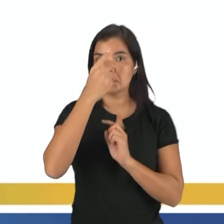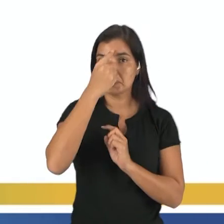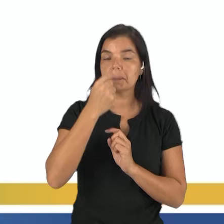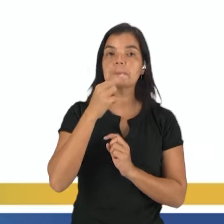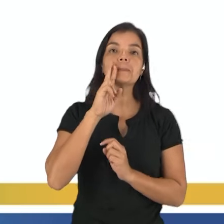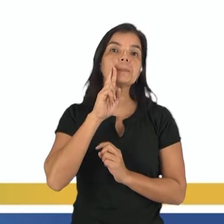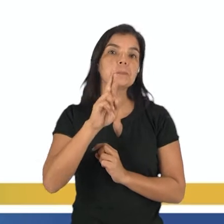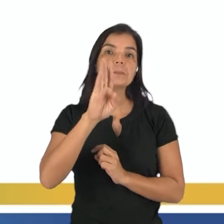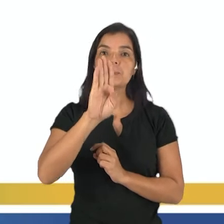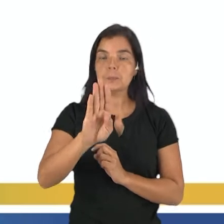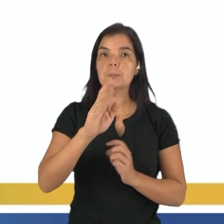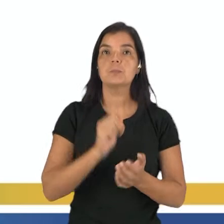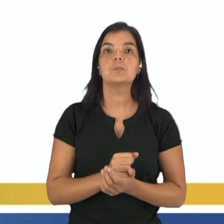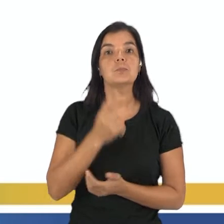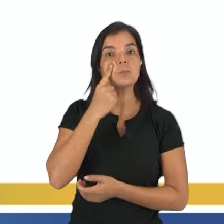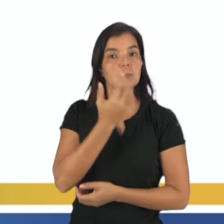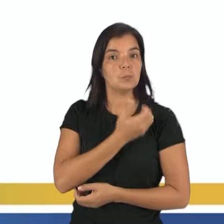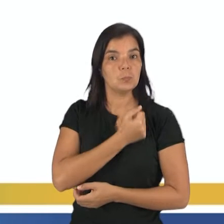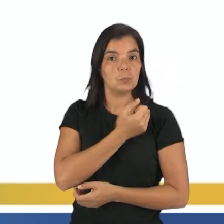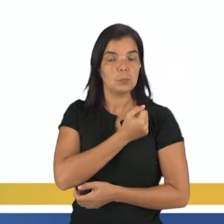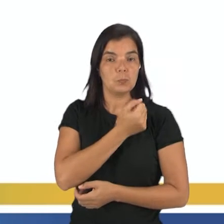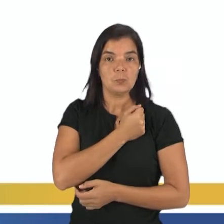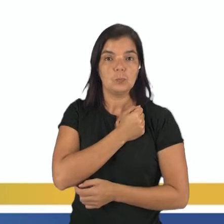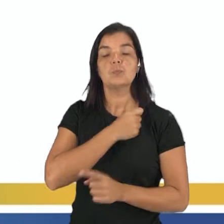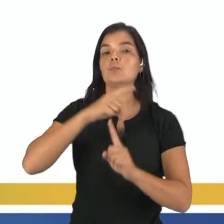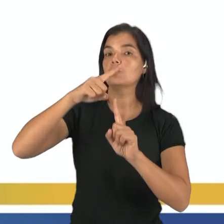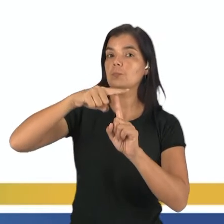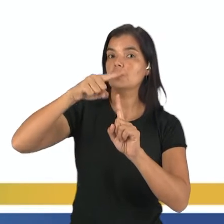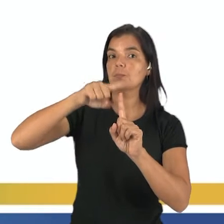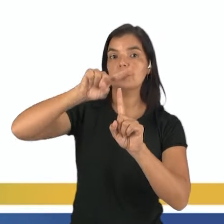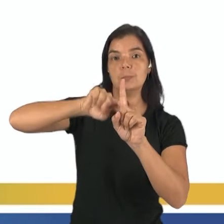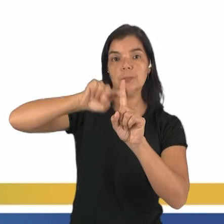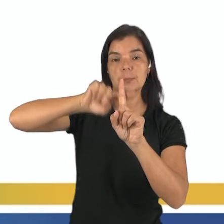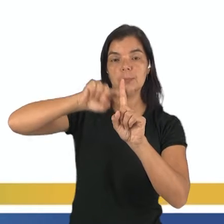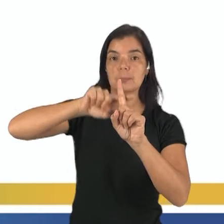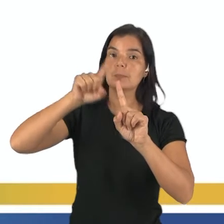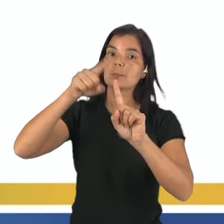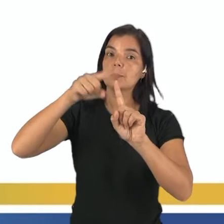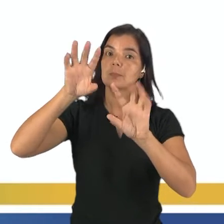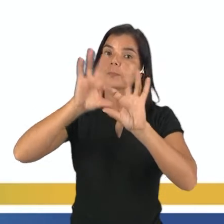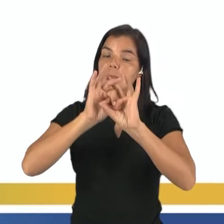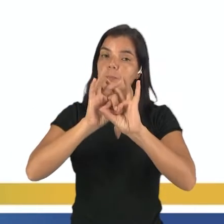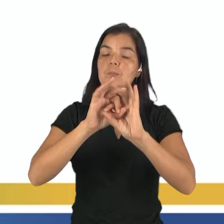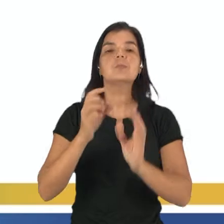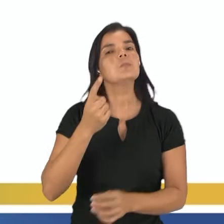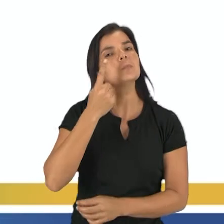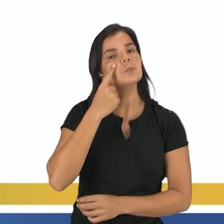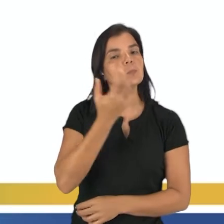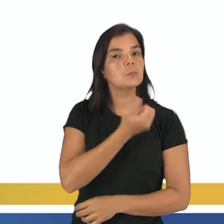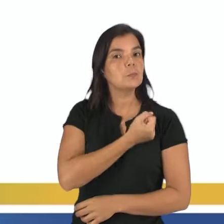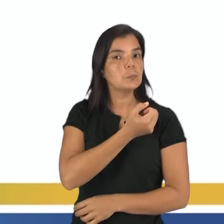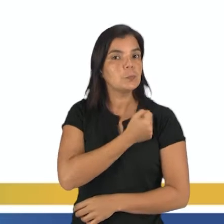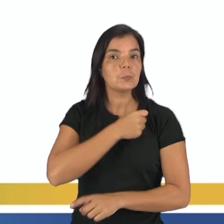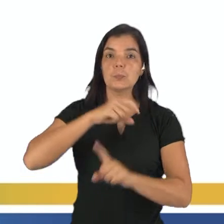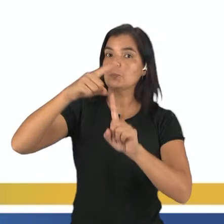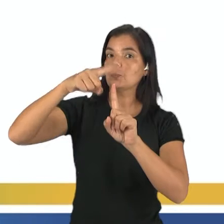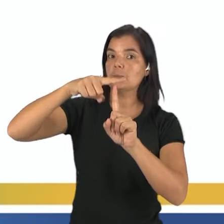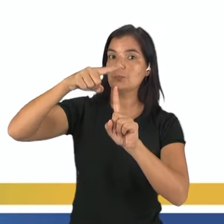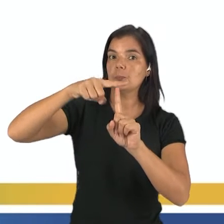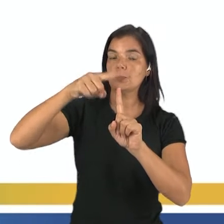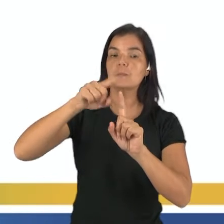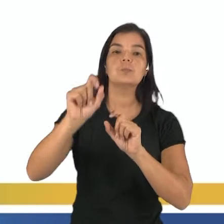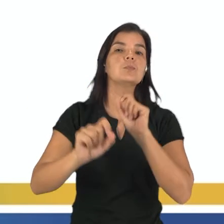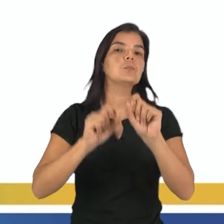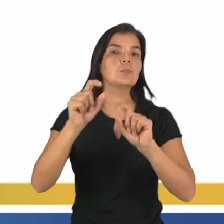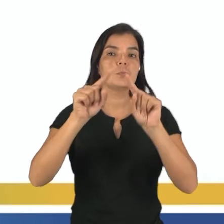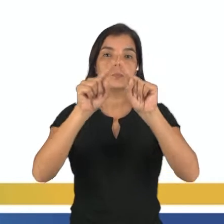letra D, Determine o número de faces, arestas e vértices. Então, vamos tentar determinar os números de faces, pessoal.